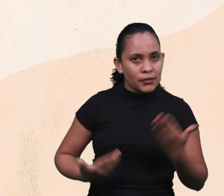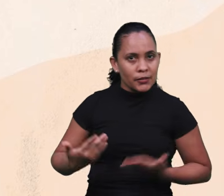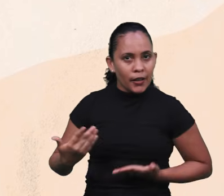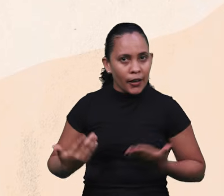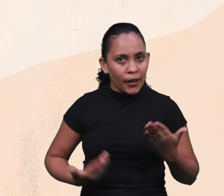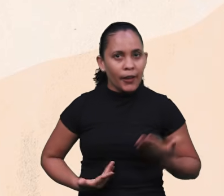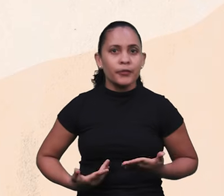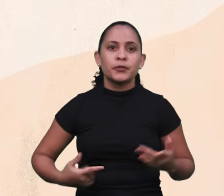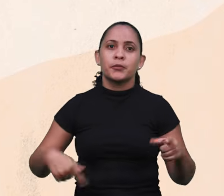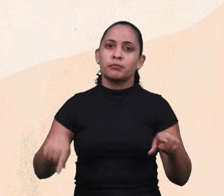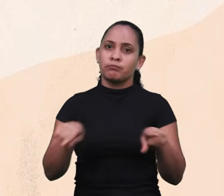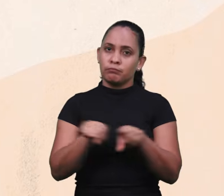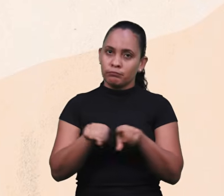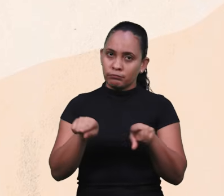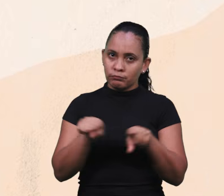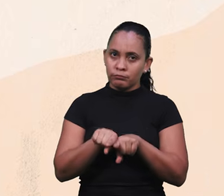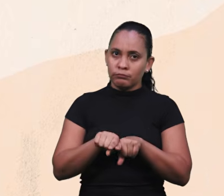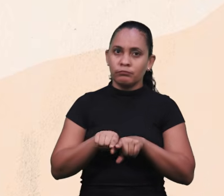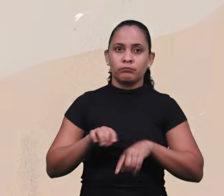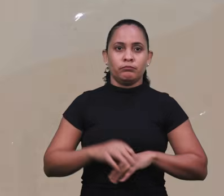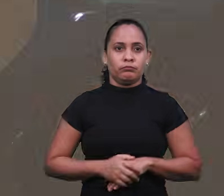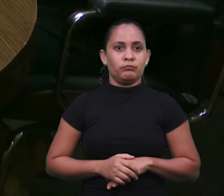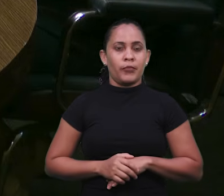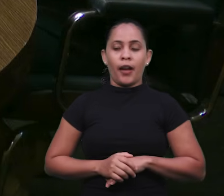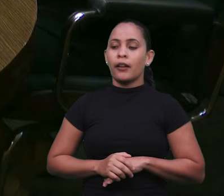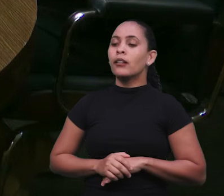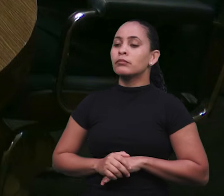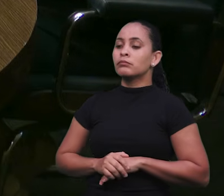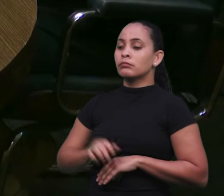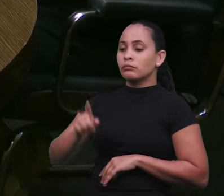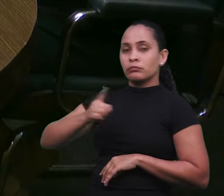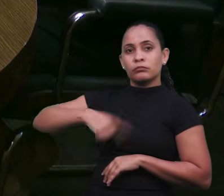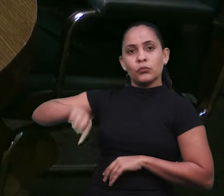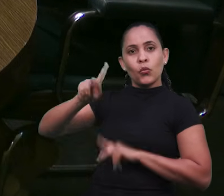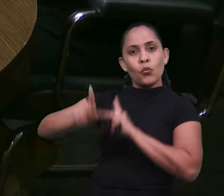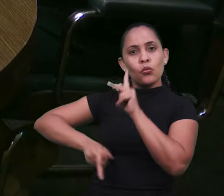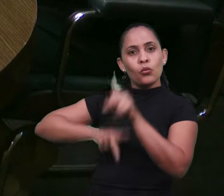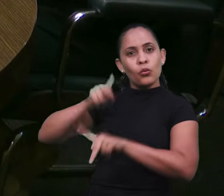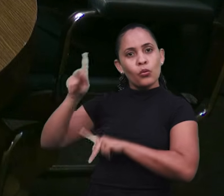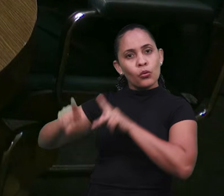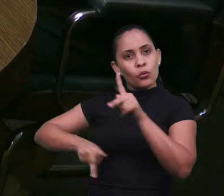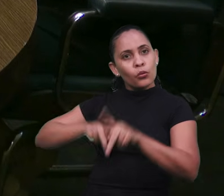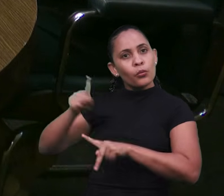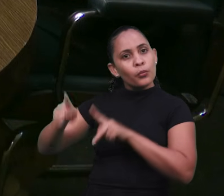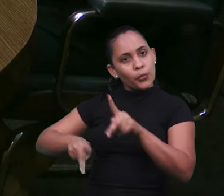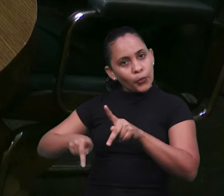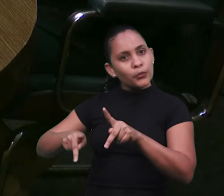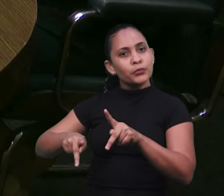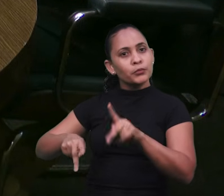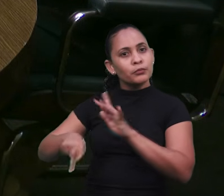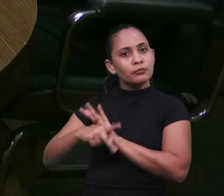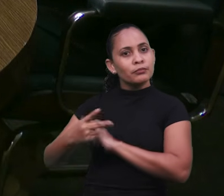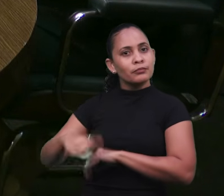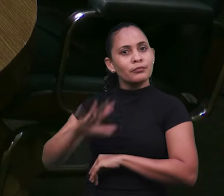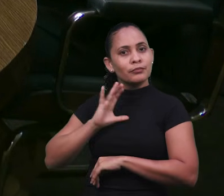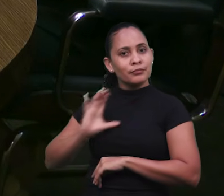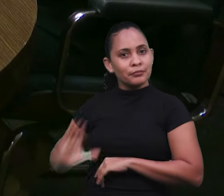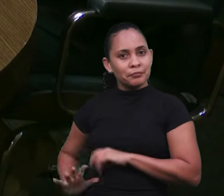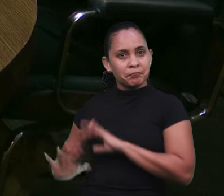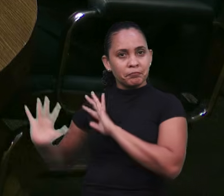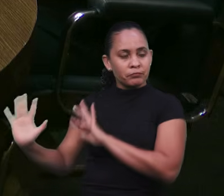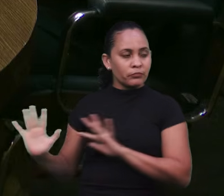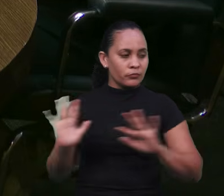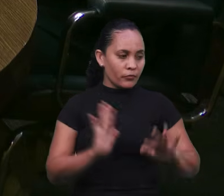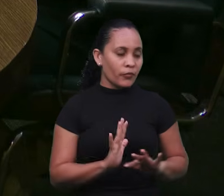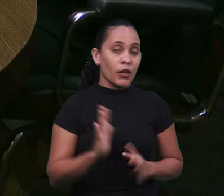a edificação do corpo de Cristo. Qual o sentido desses santos aqui? A gente conversando, a gente entendeu que é servo, né? Isso.